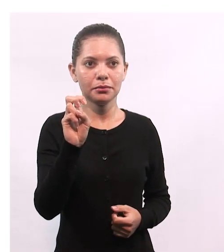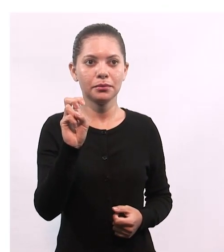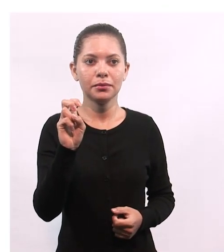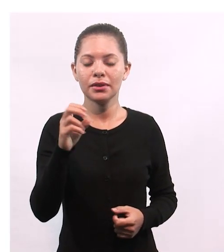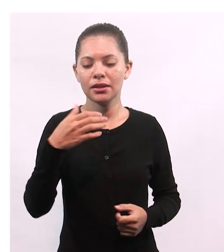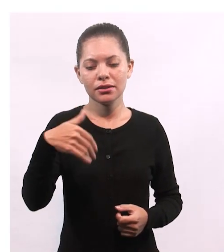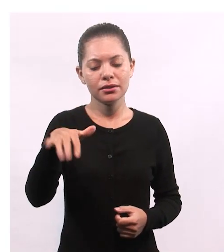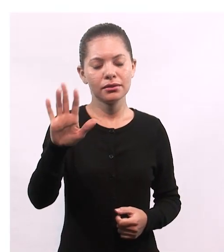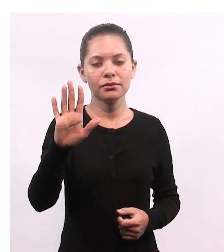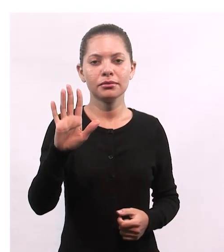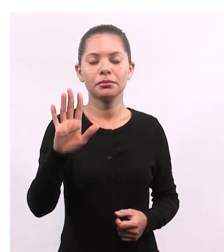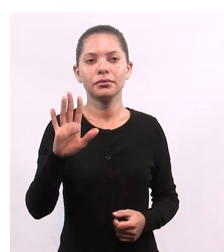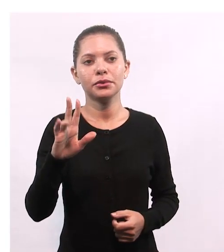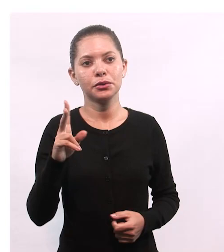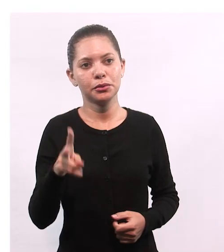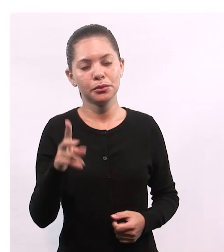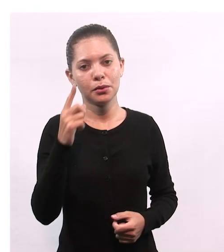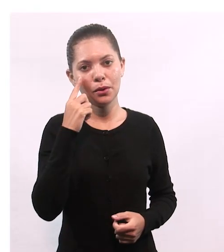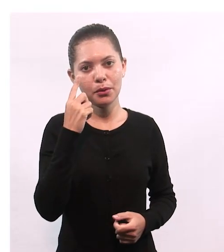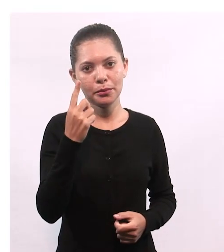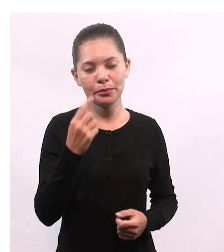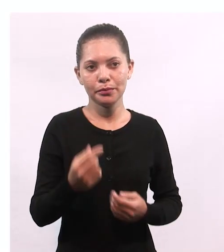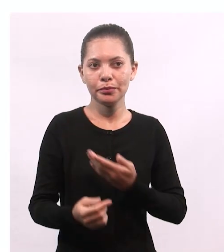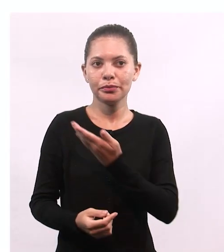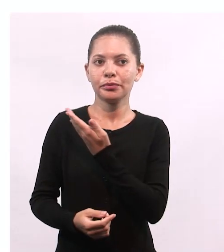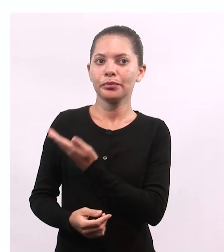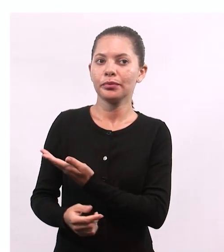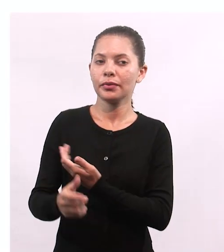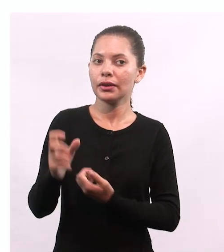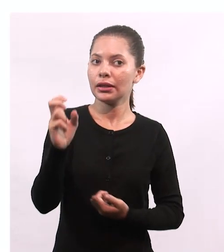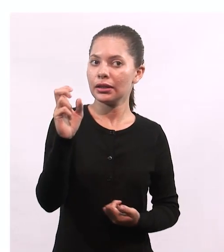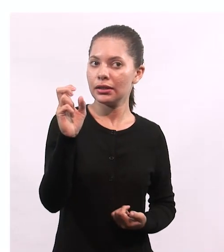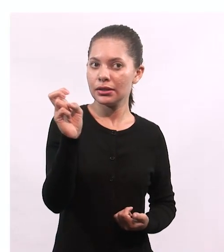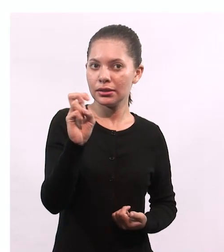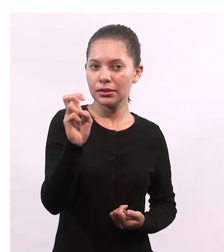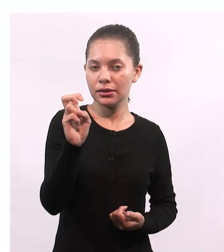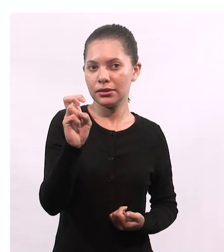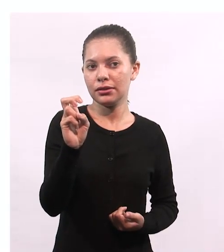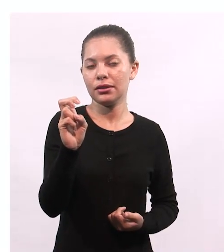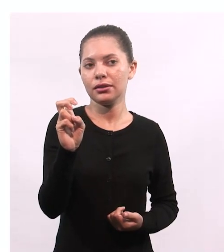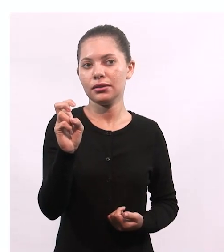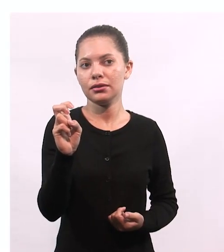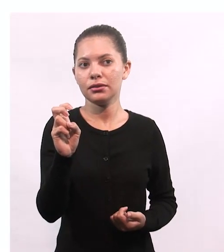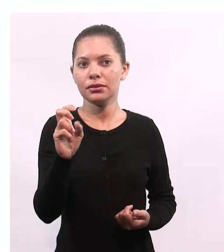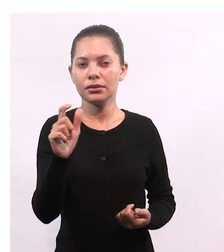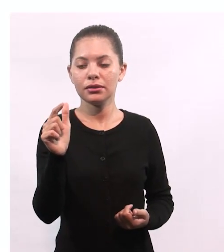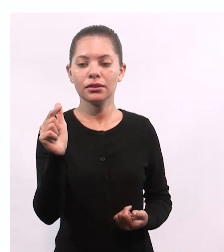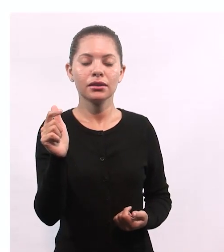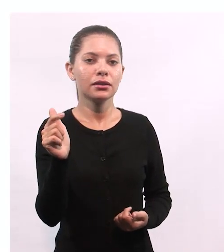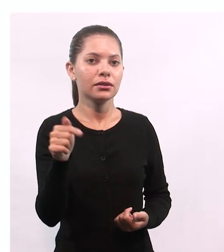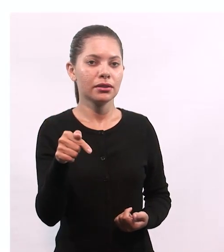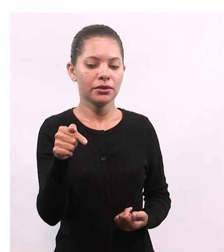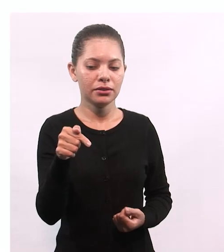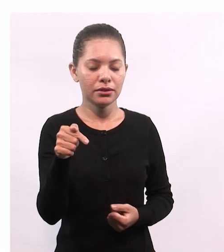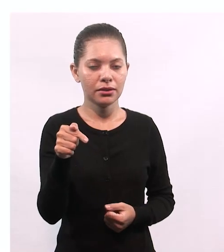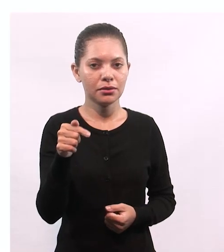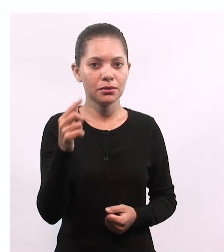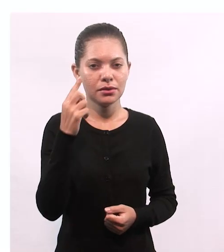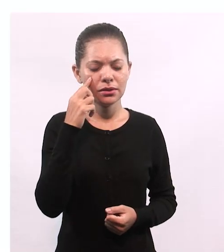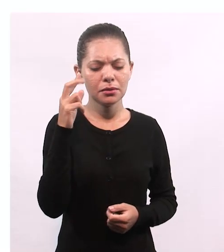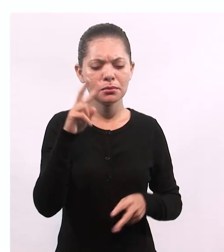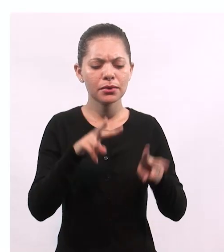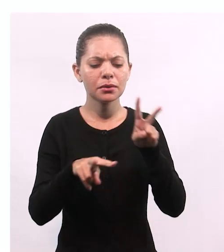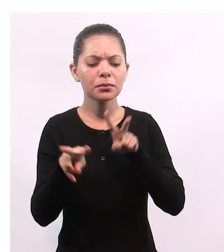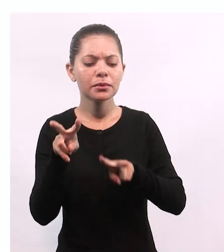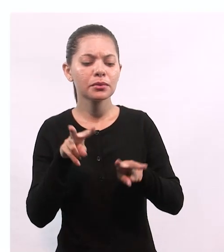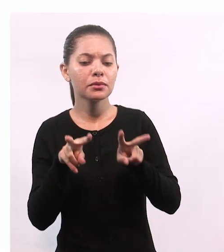que eu tenho 5 lados, e assim sucessivamente, 6 lados hexágono, 7 lados heptágonos.